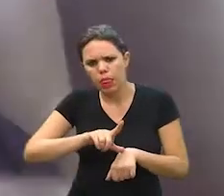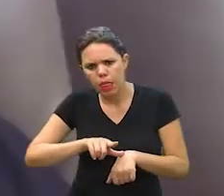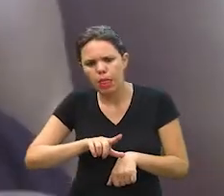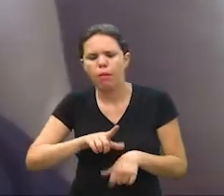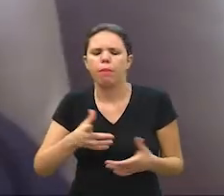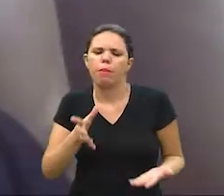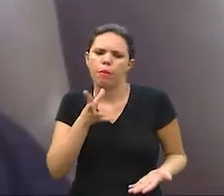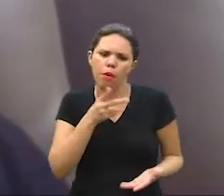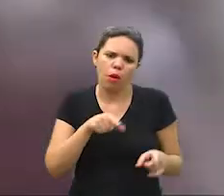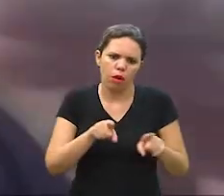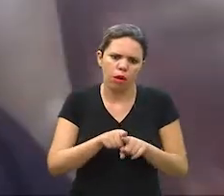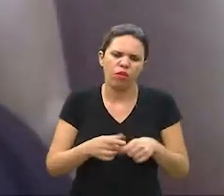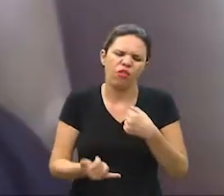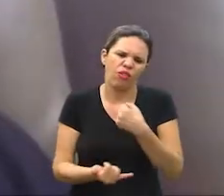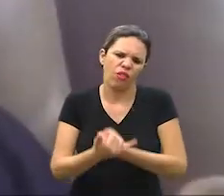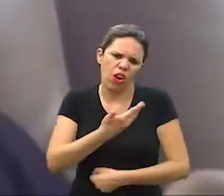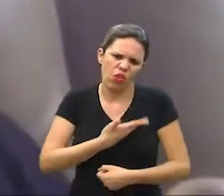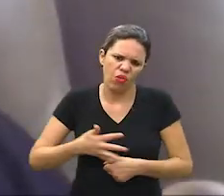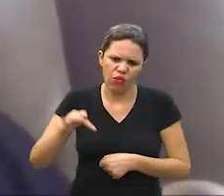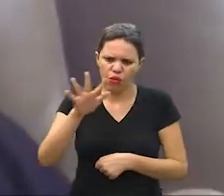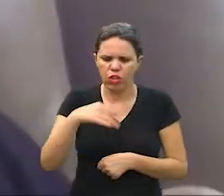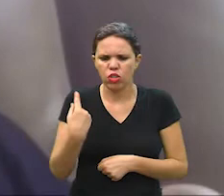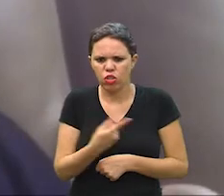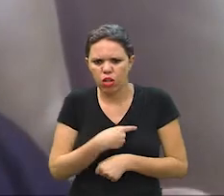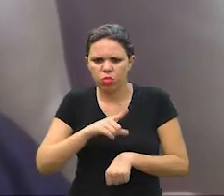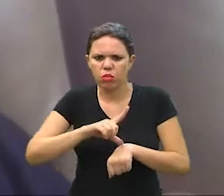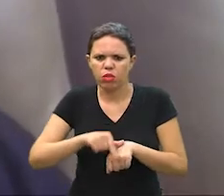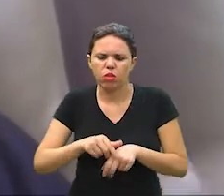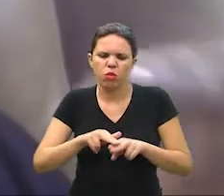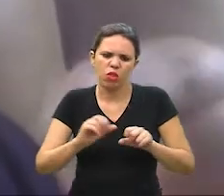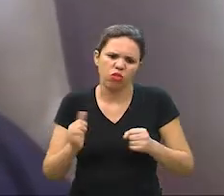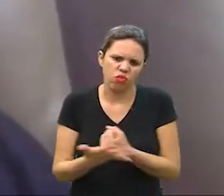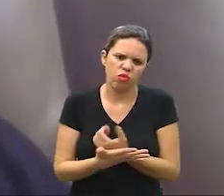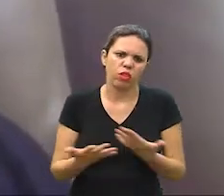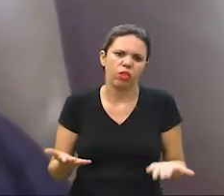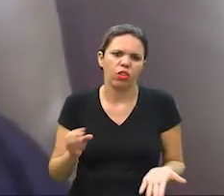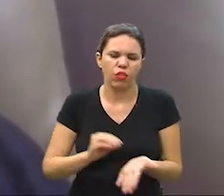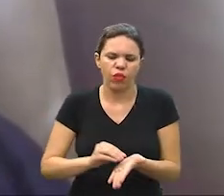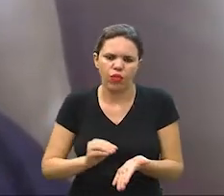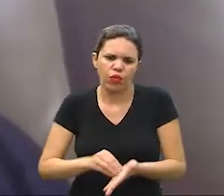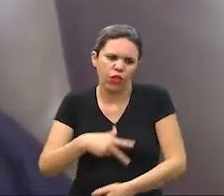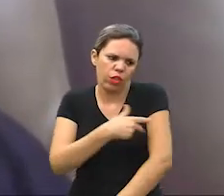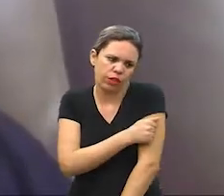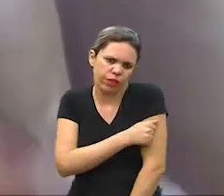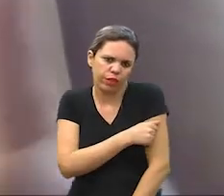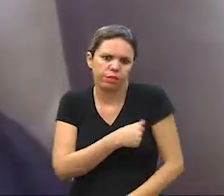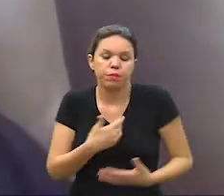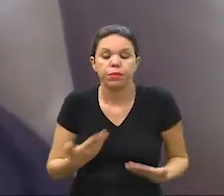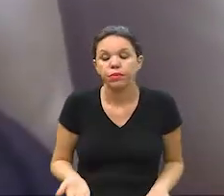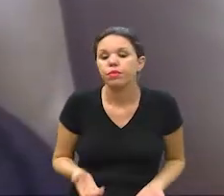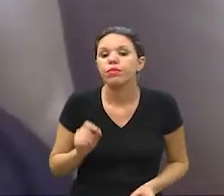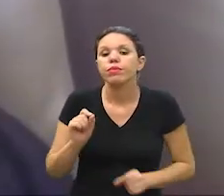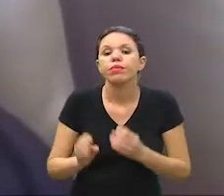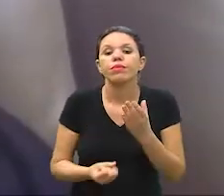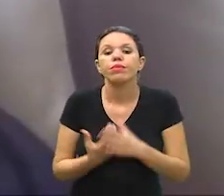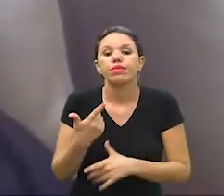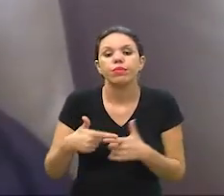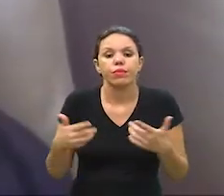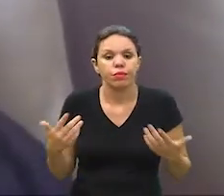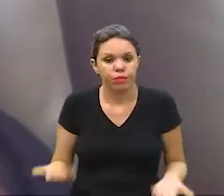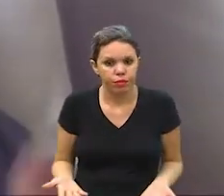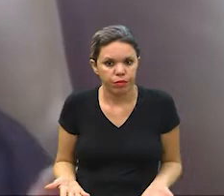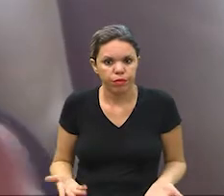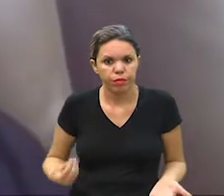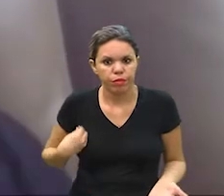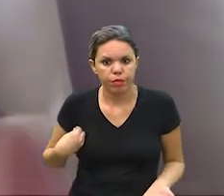governo federal, a gente está esticando o processo de pandemia, na falta da vacina. Então, o que está acontecendo? Nós